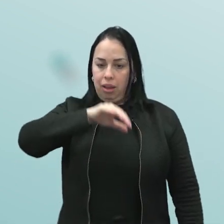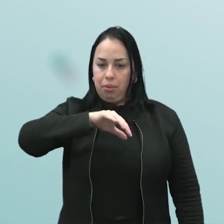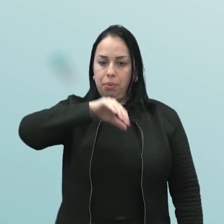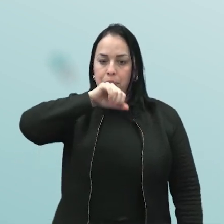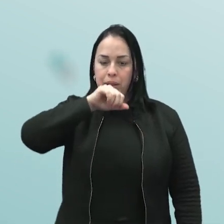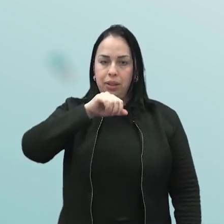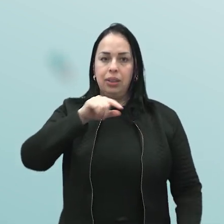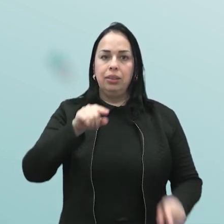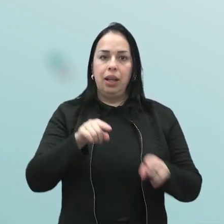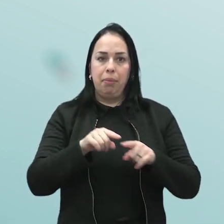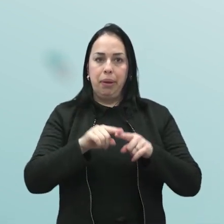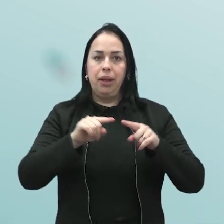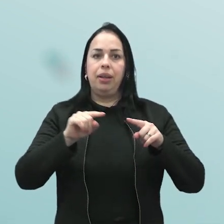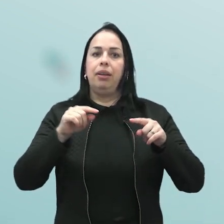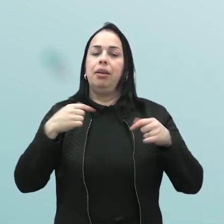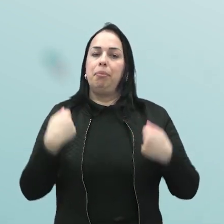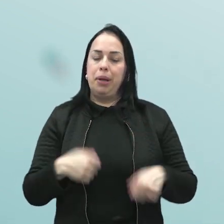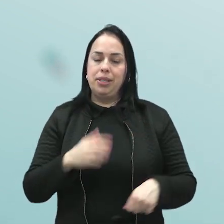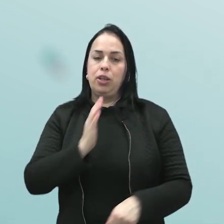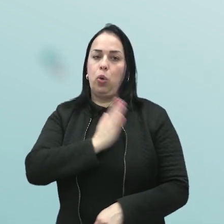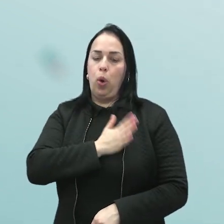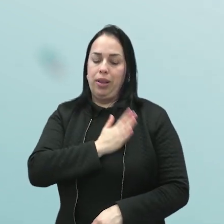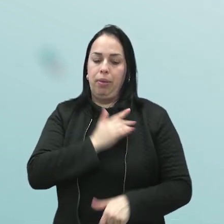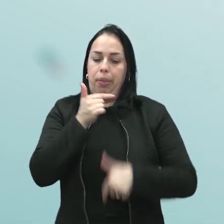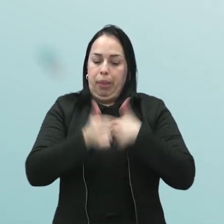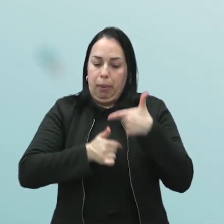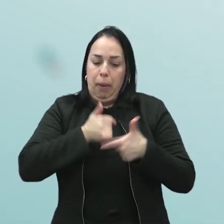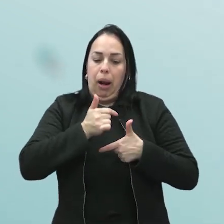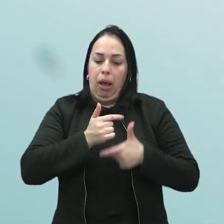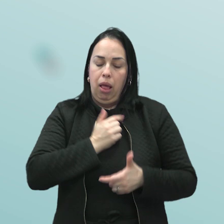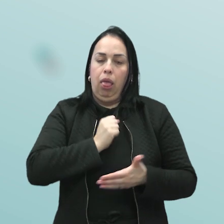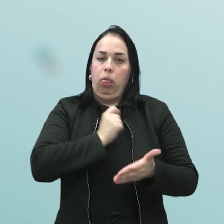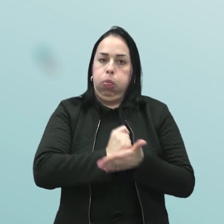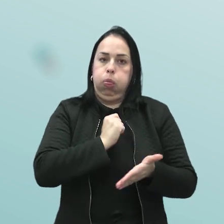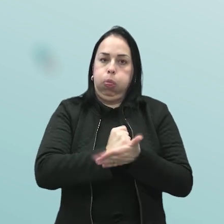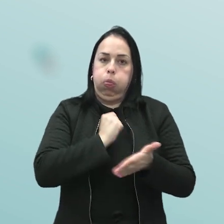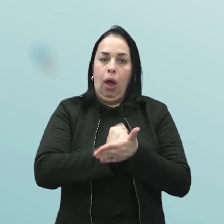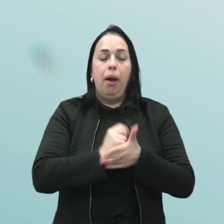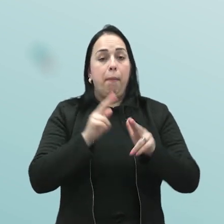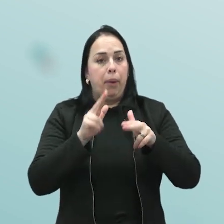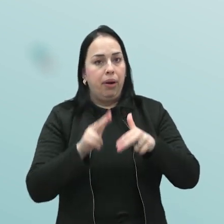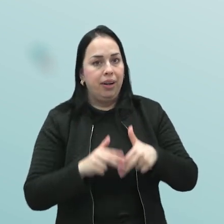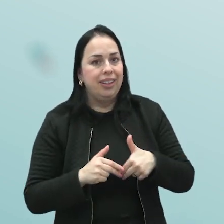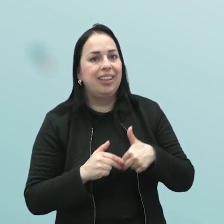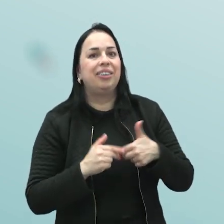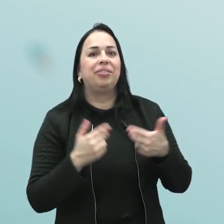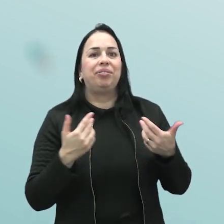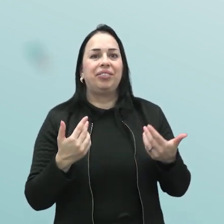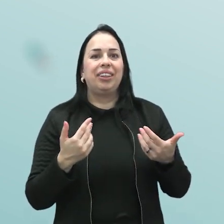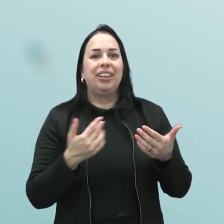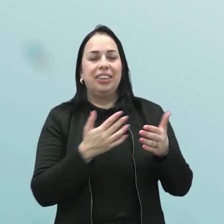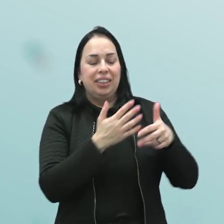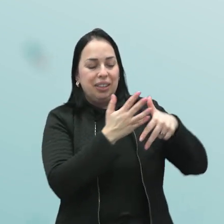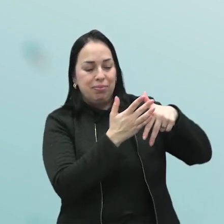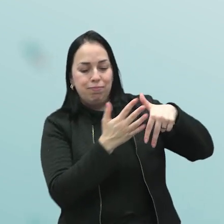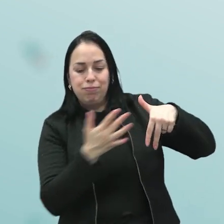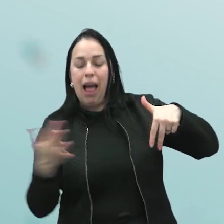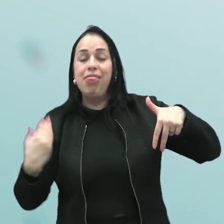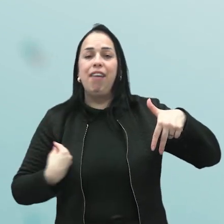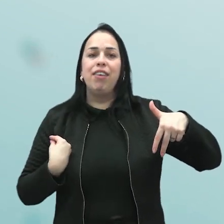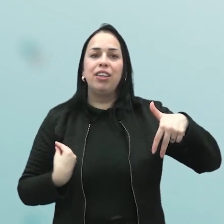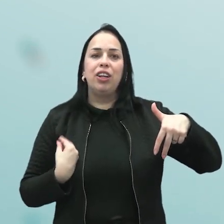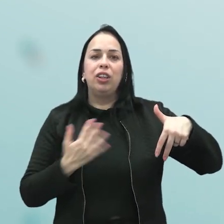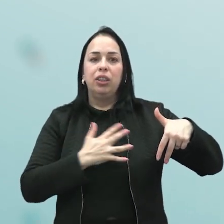atividade cardíaca tem que trabalhar o dobro para suprir essa oxigenação. Então, existe uma deficiência aí durante a vida toda